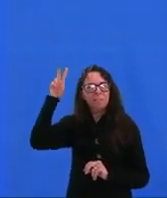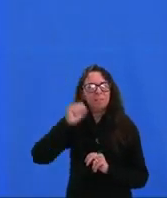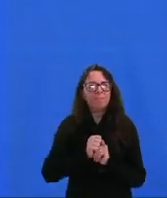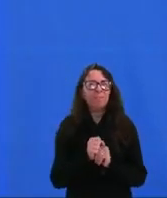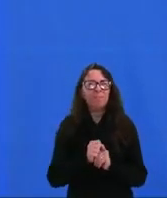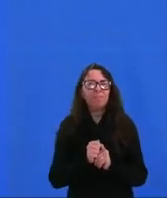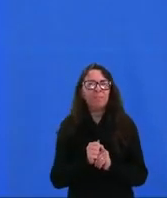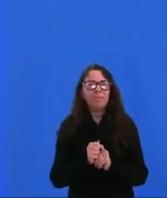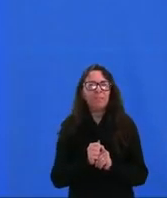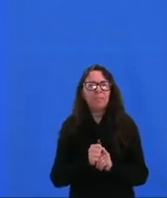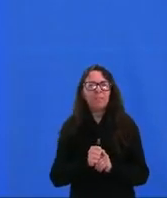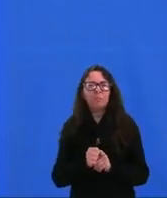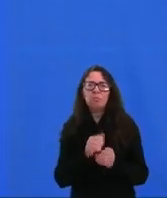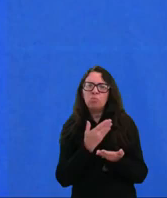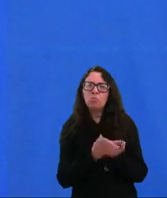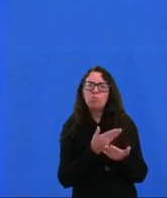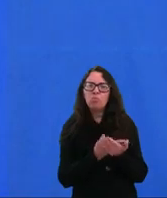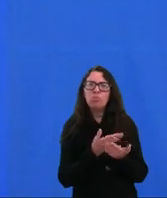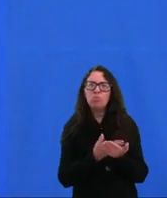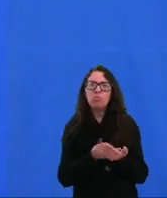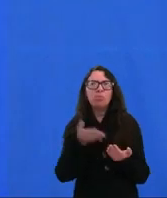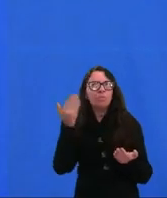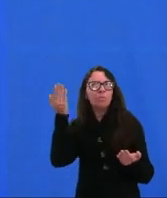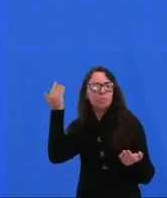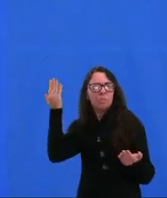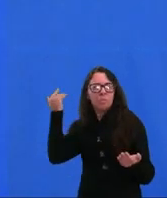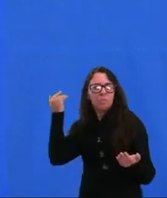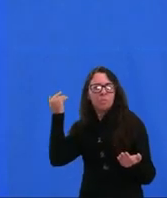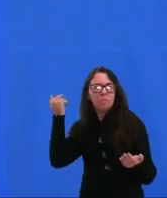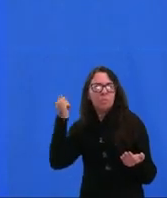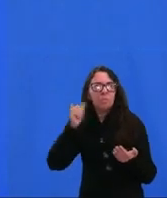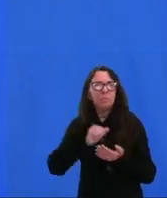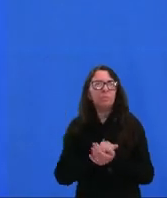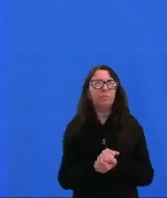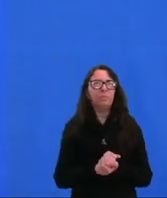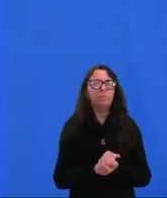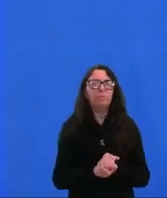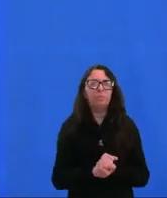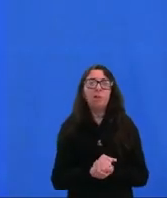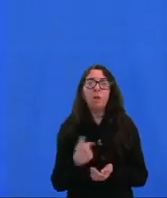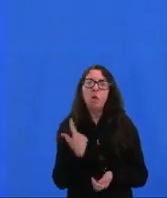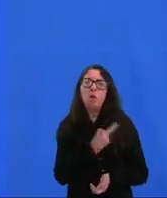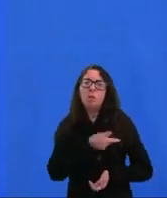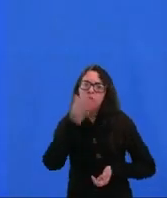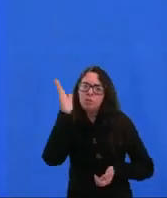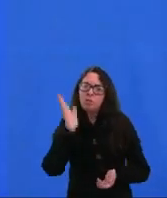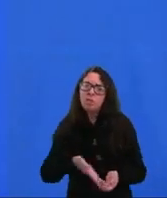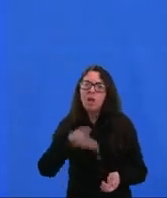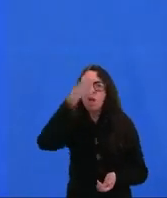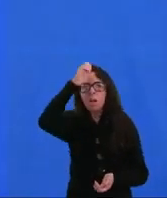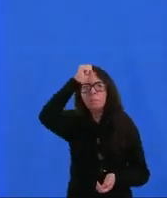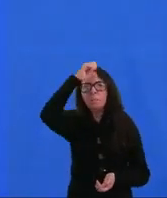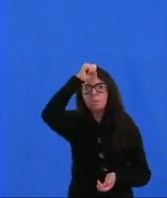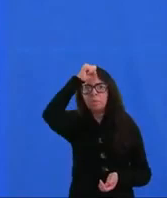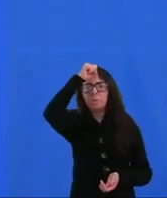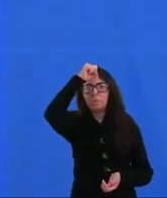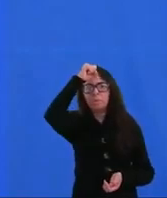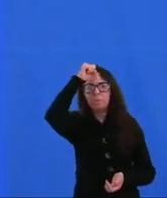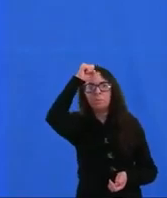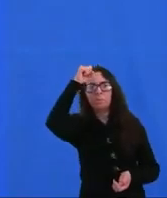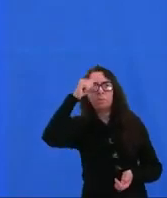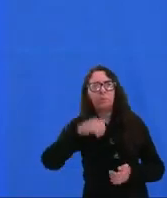qual delas é centrada em Deus, né? Então, quais declarações põem Deus no centro da vida da igreja?